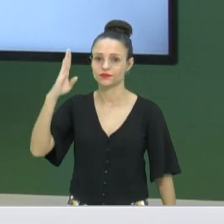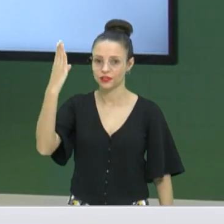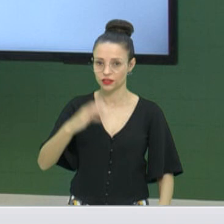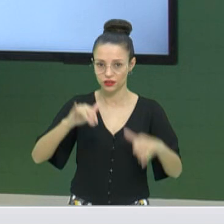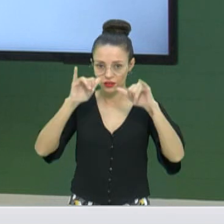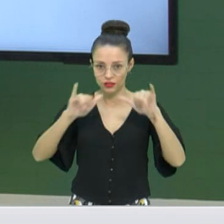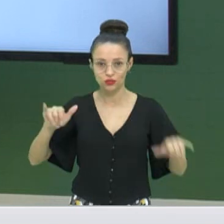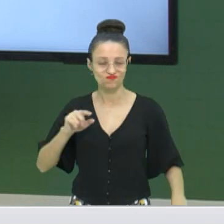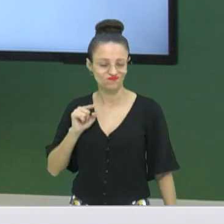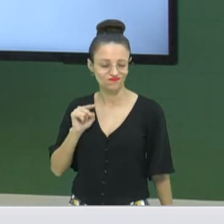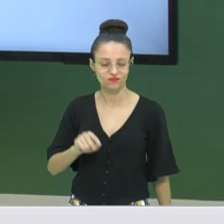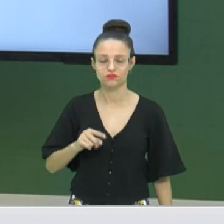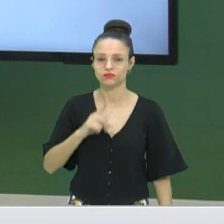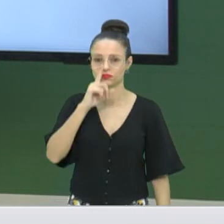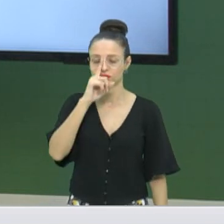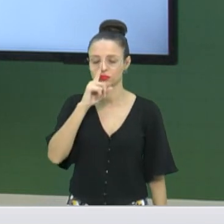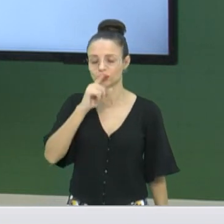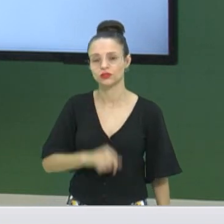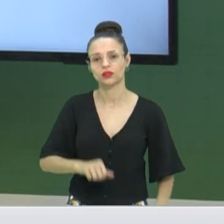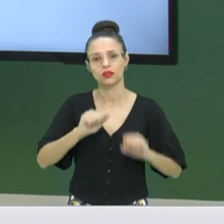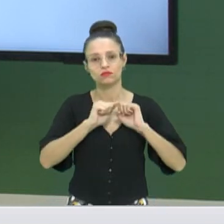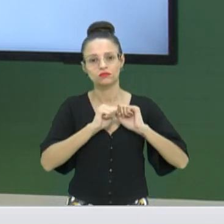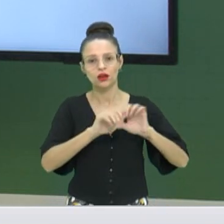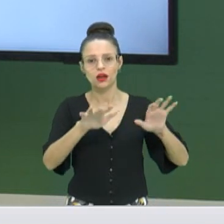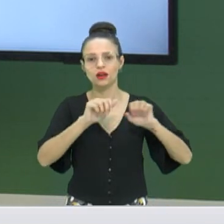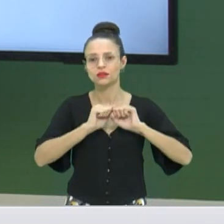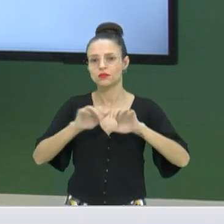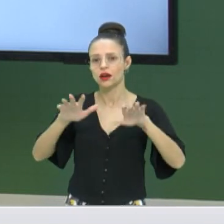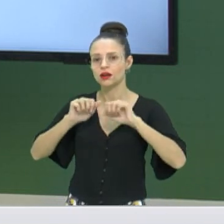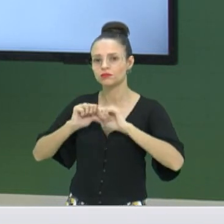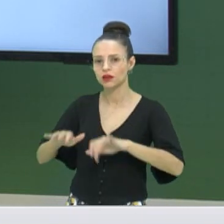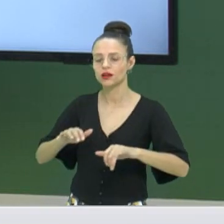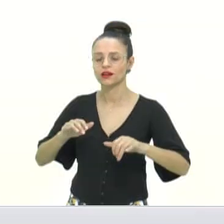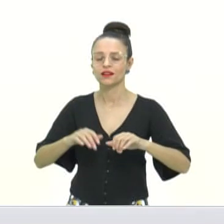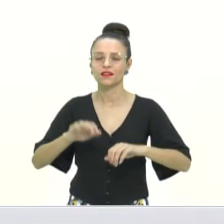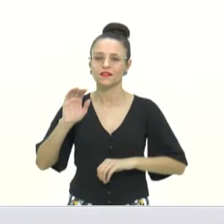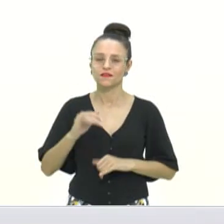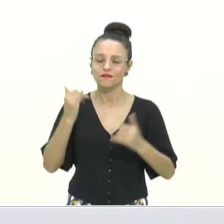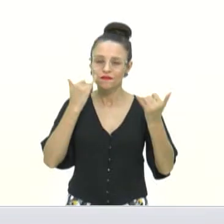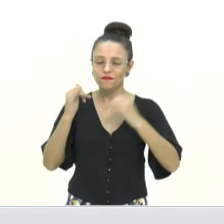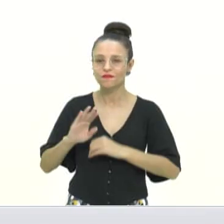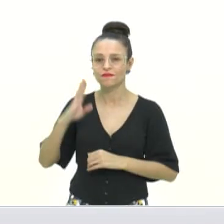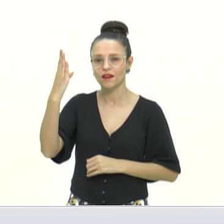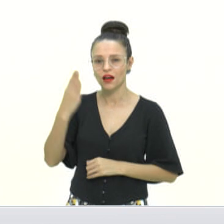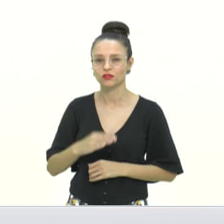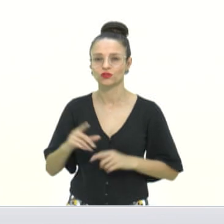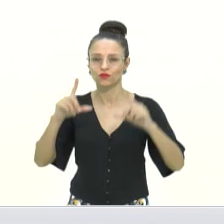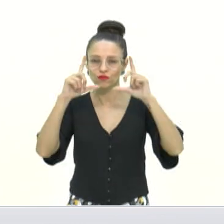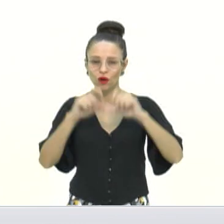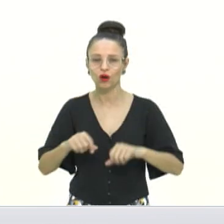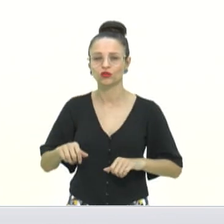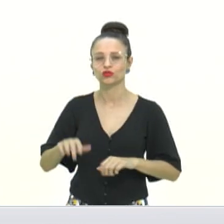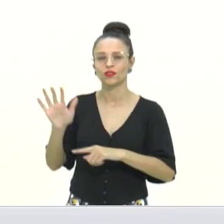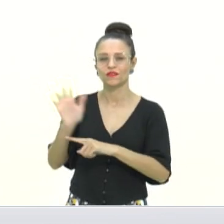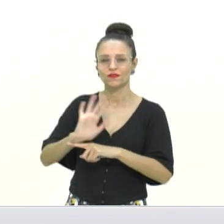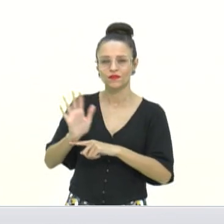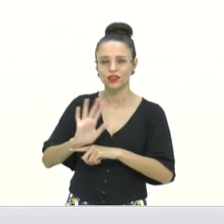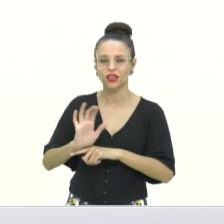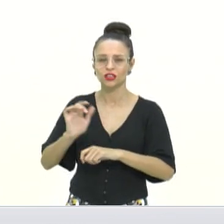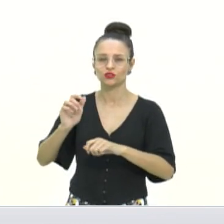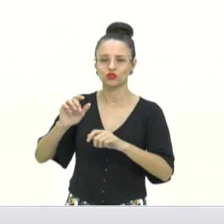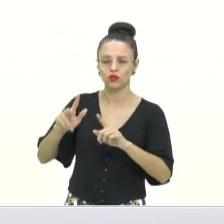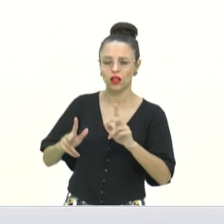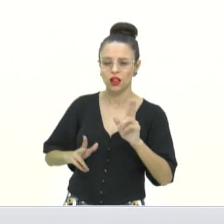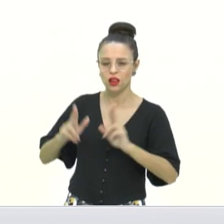perigoso. Compartilhar informações falsas, foto, vídeos manipulados e publicações